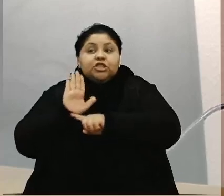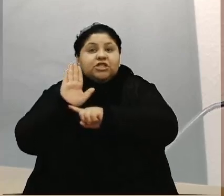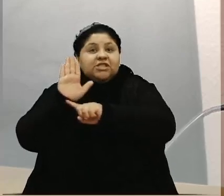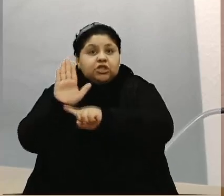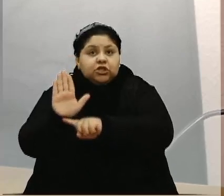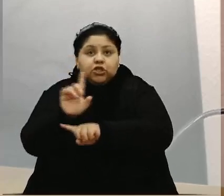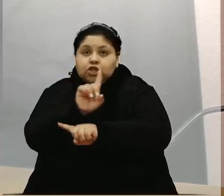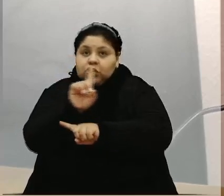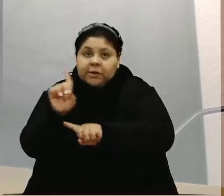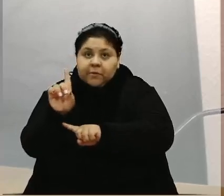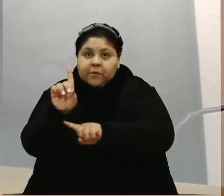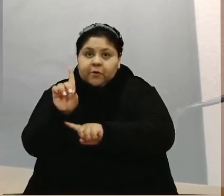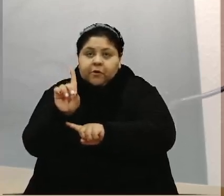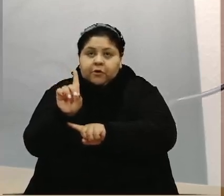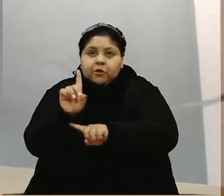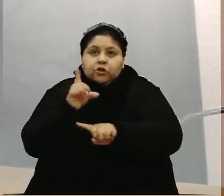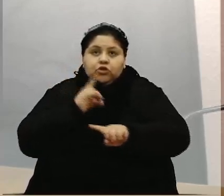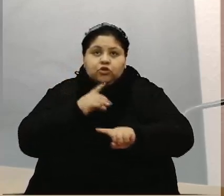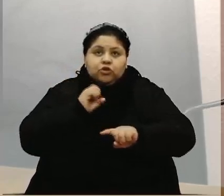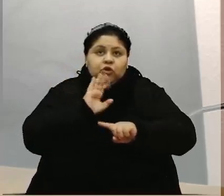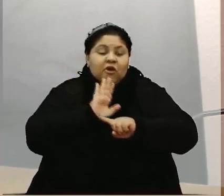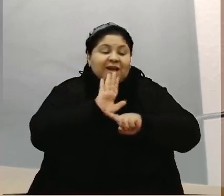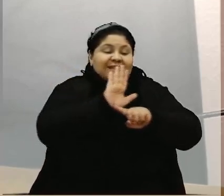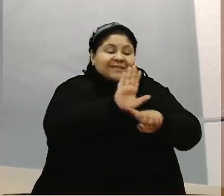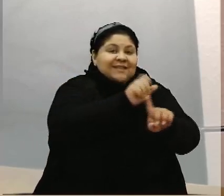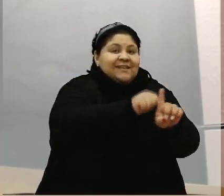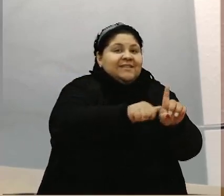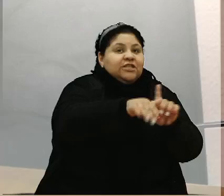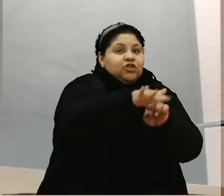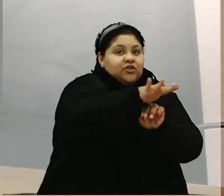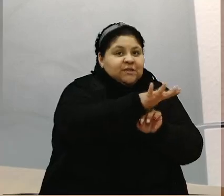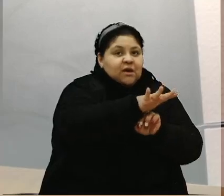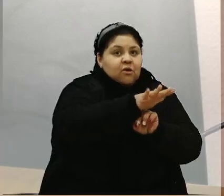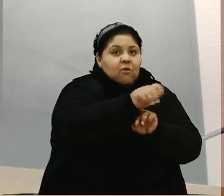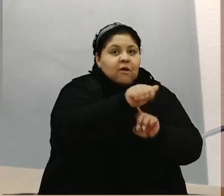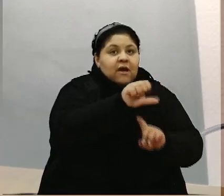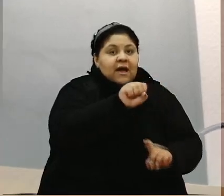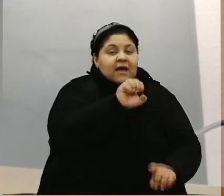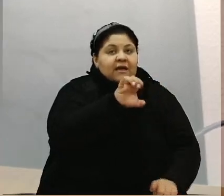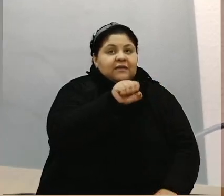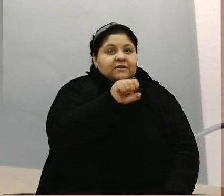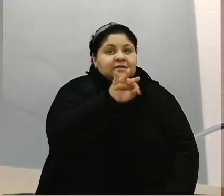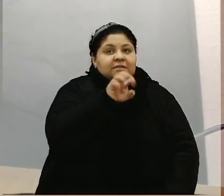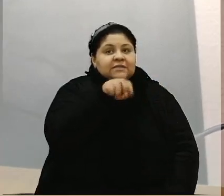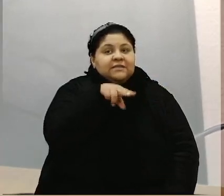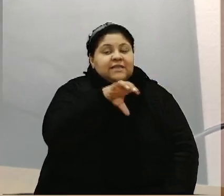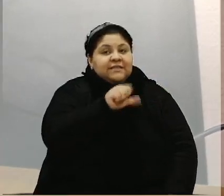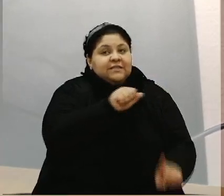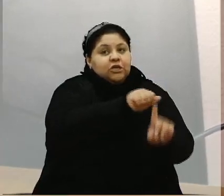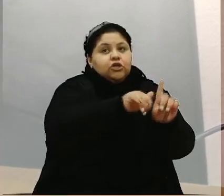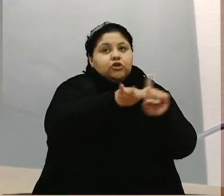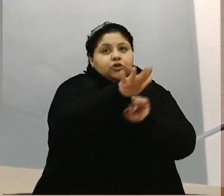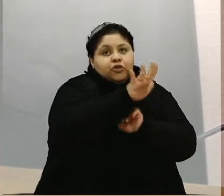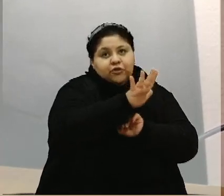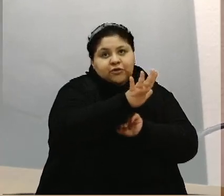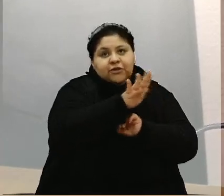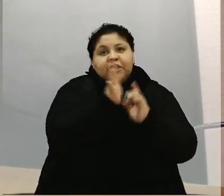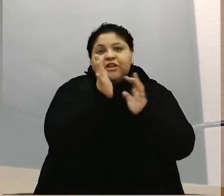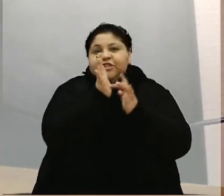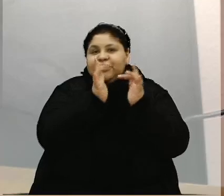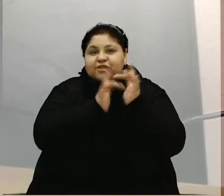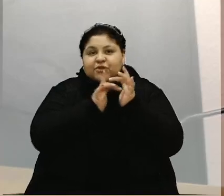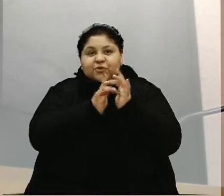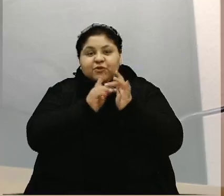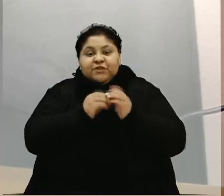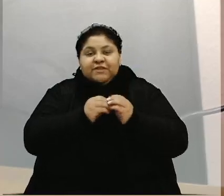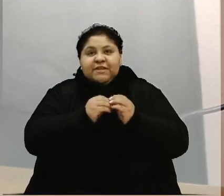assistencialistas, nós fazemos assistência social. É diferente, né? Como Jesus falou, ele deu o peixe, mas ensinou a pescar. E